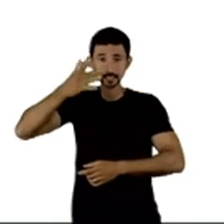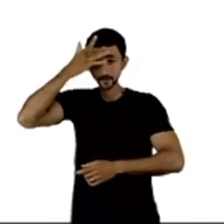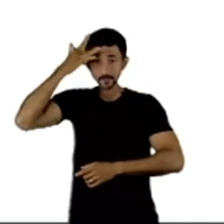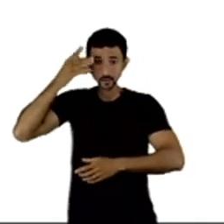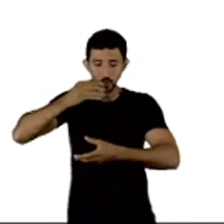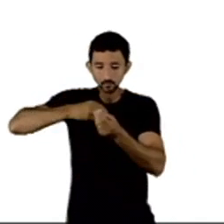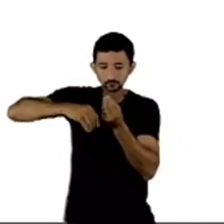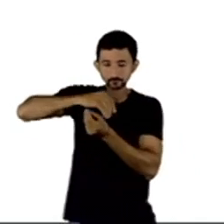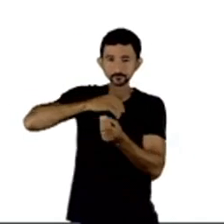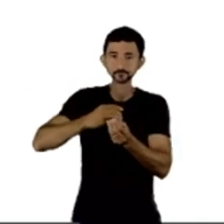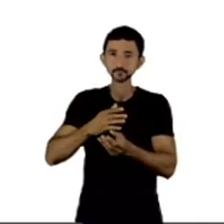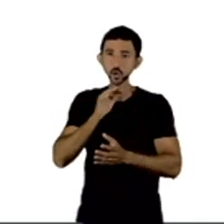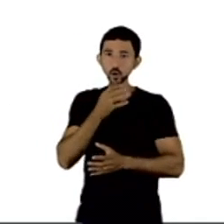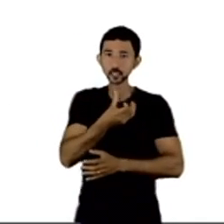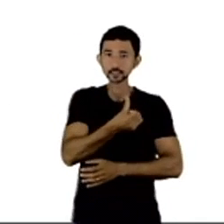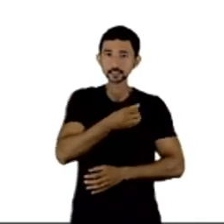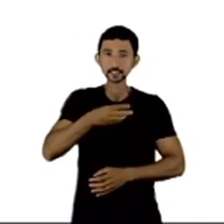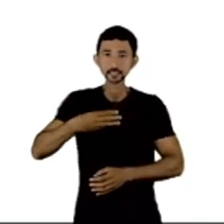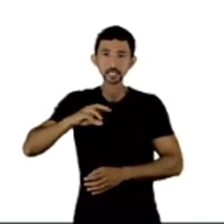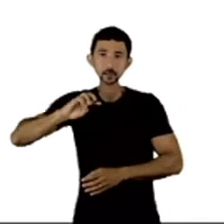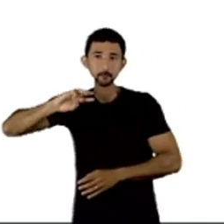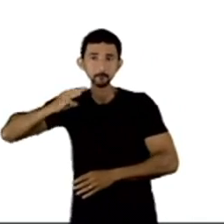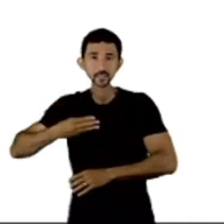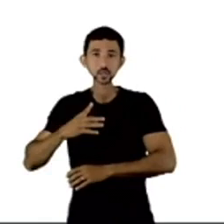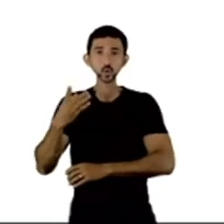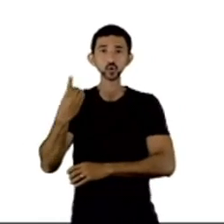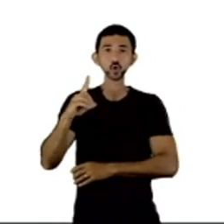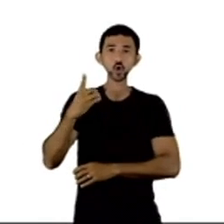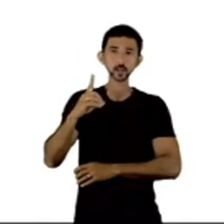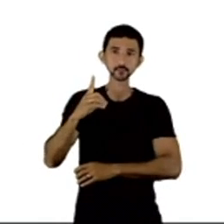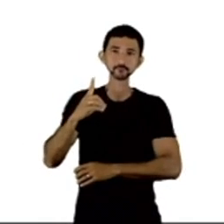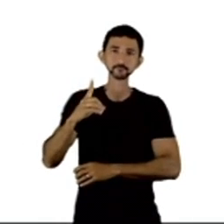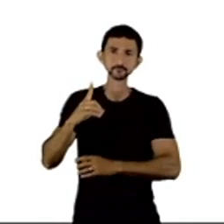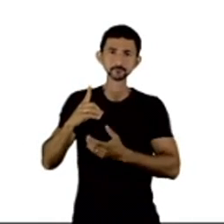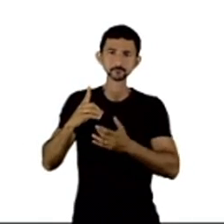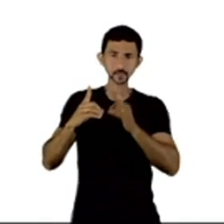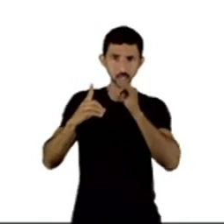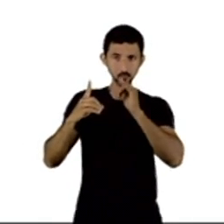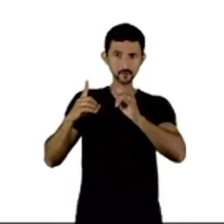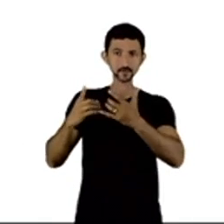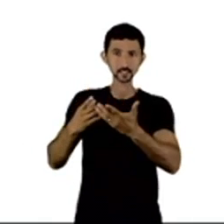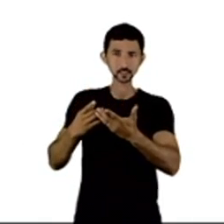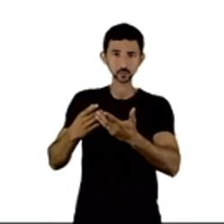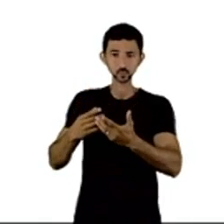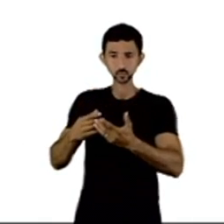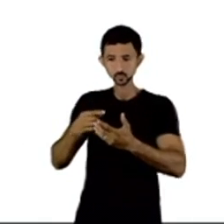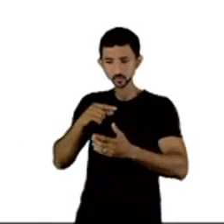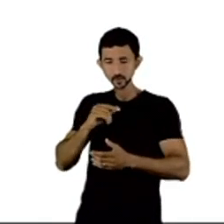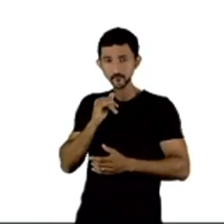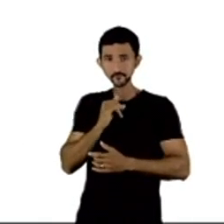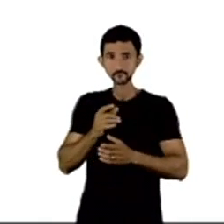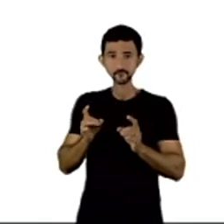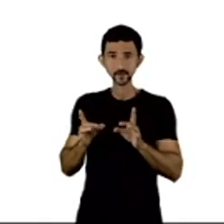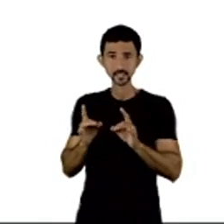misturam. Quando eu leio 63 milhões de dólares, é um aviso, estou vendendo. Ameaçou o